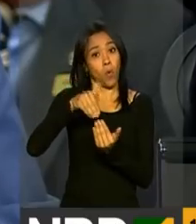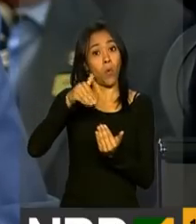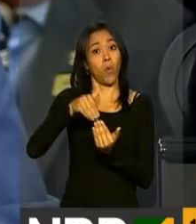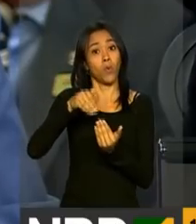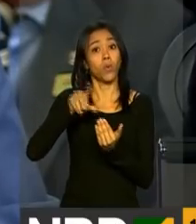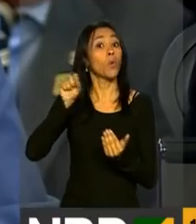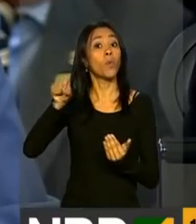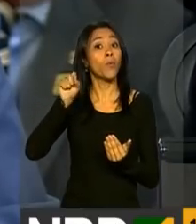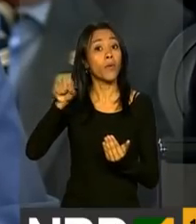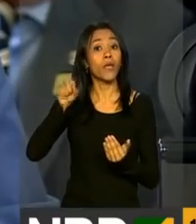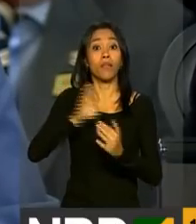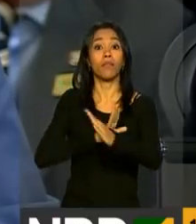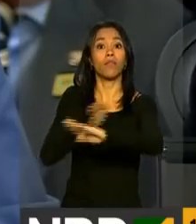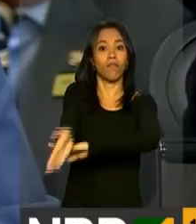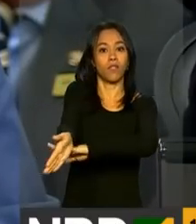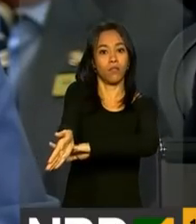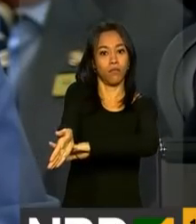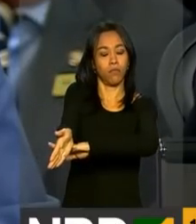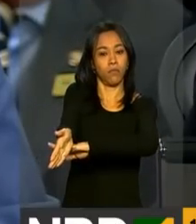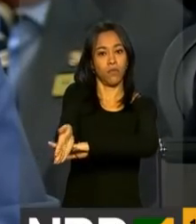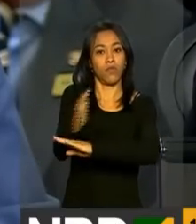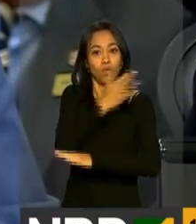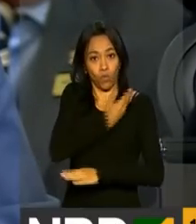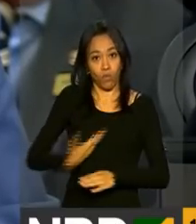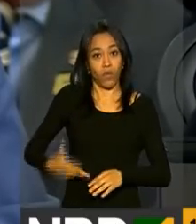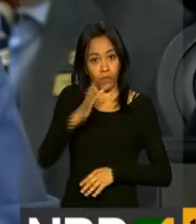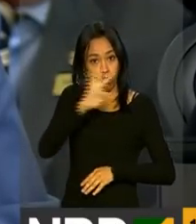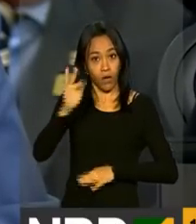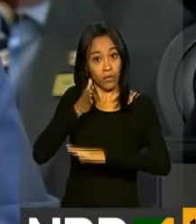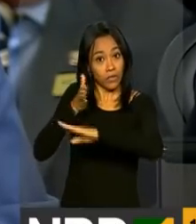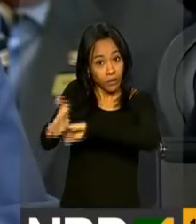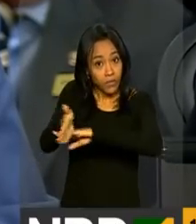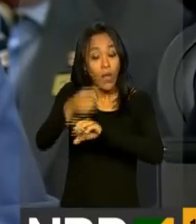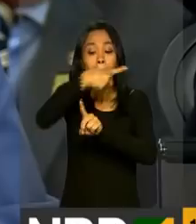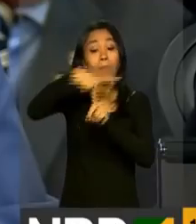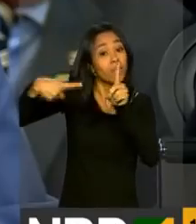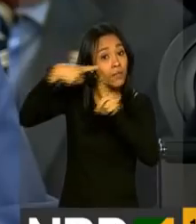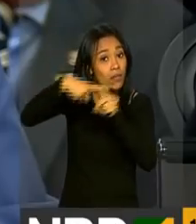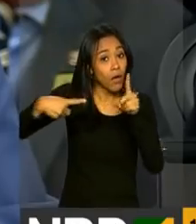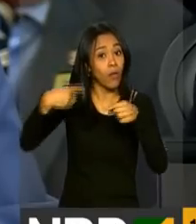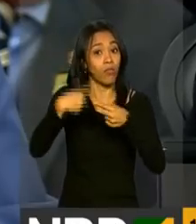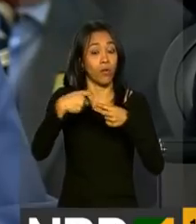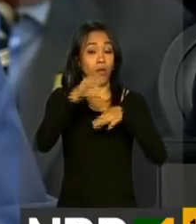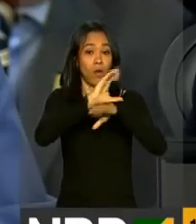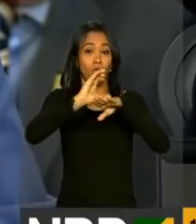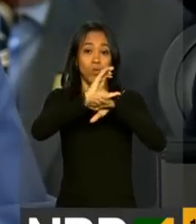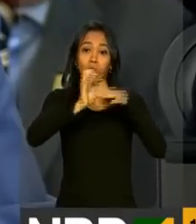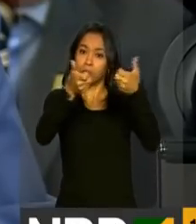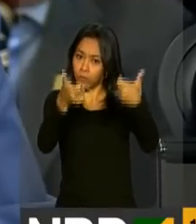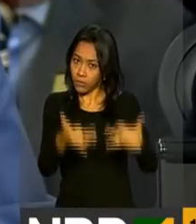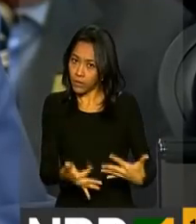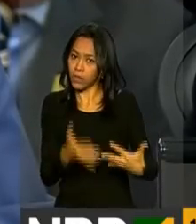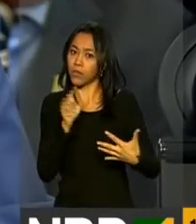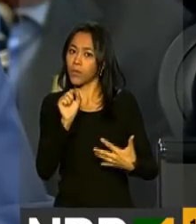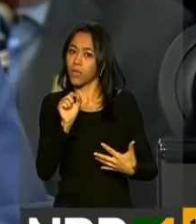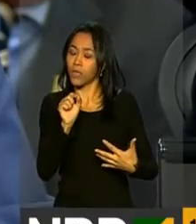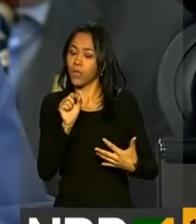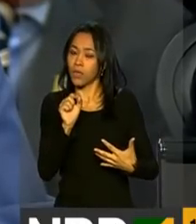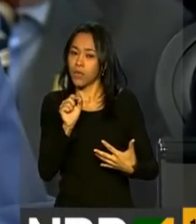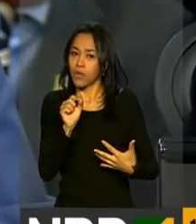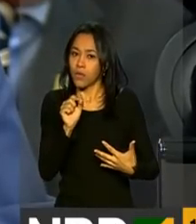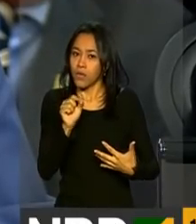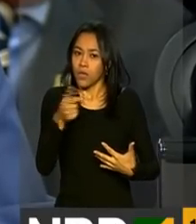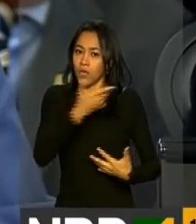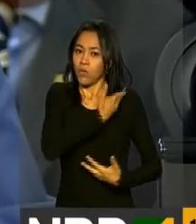tese na curva da intervenção que é uma intervenção parcial porque a constituição diz que você pode ou não federal pode